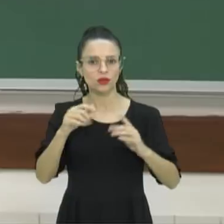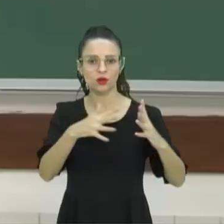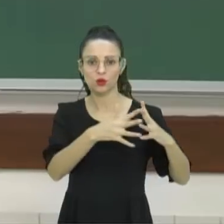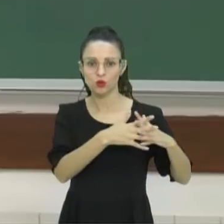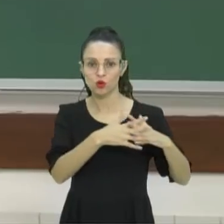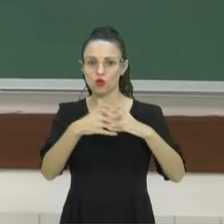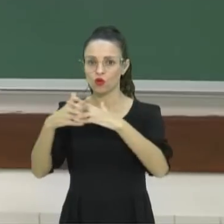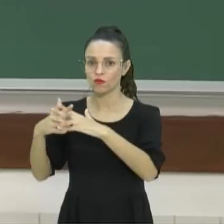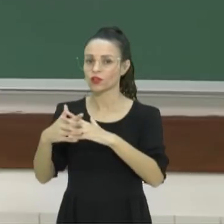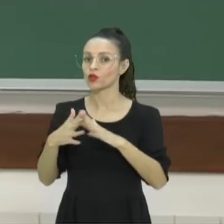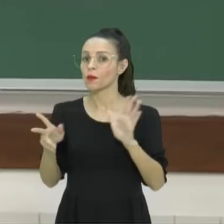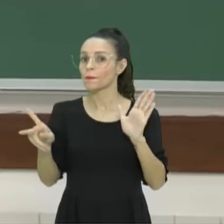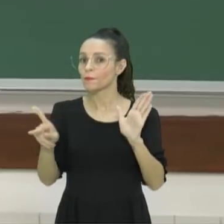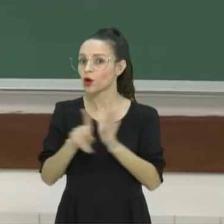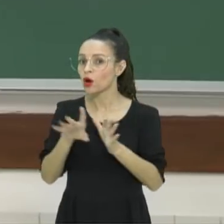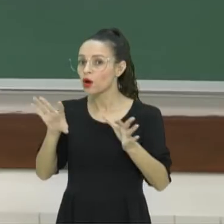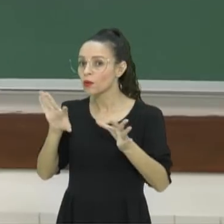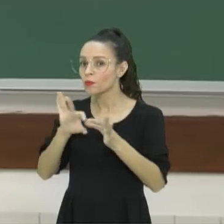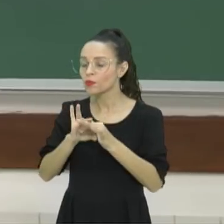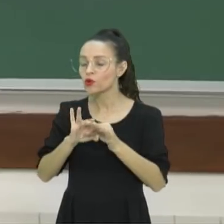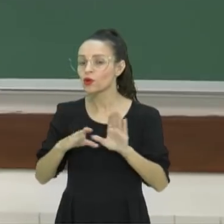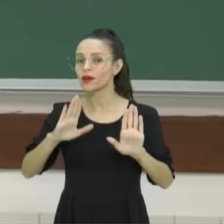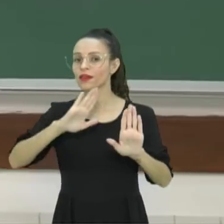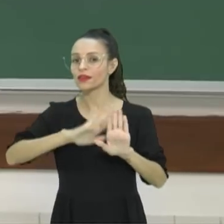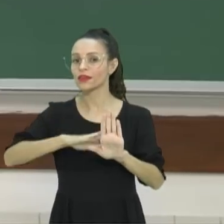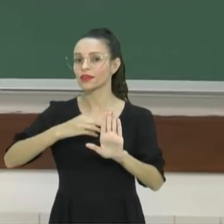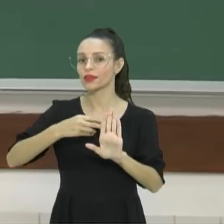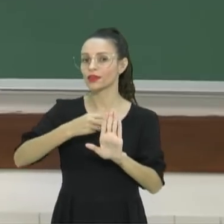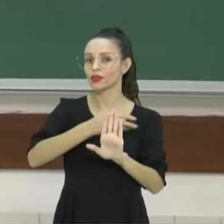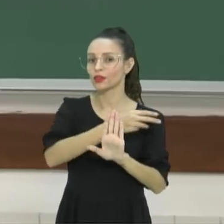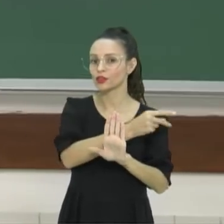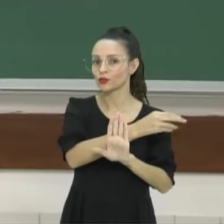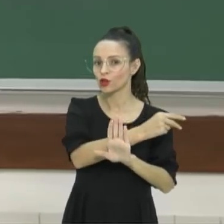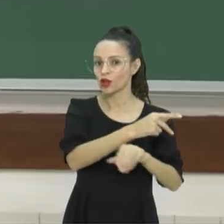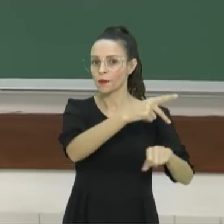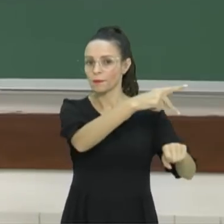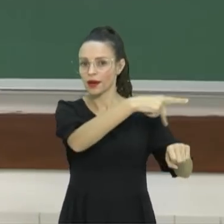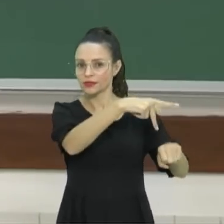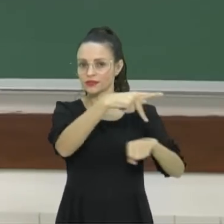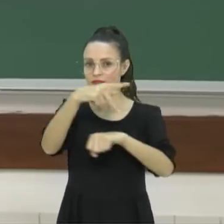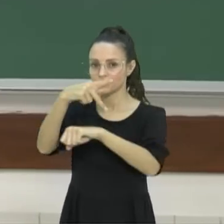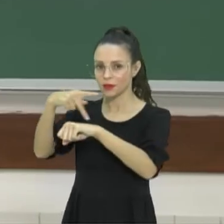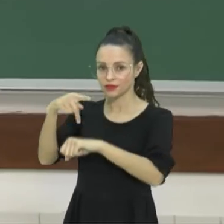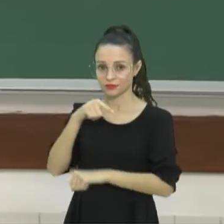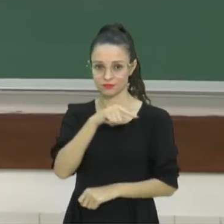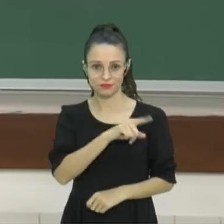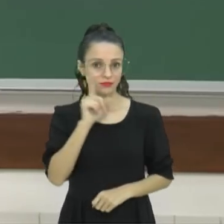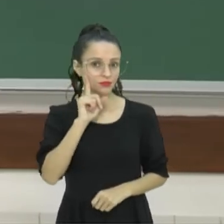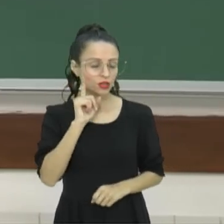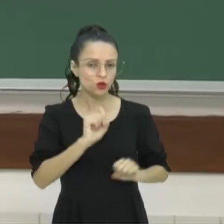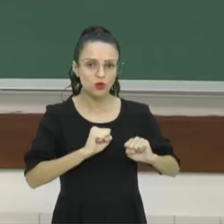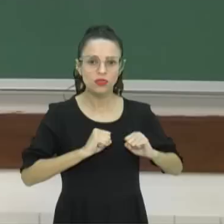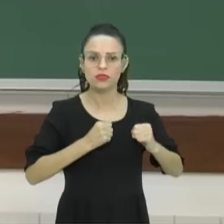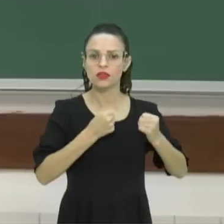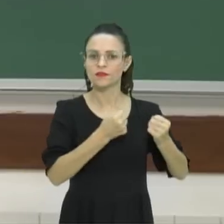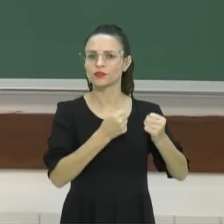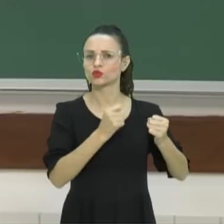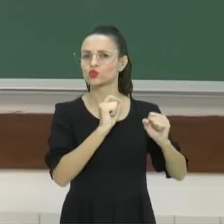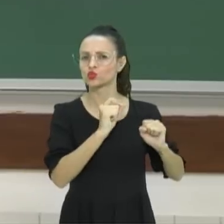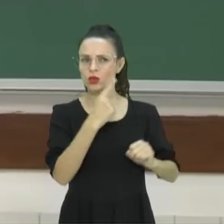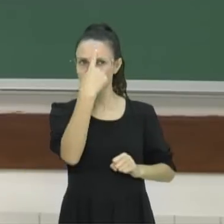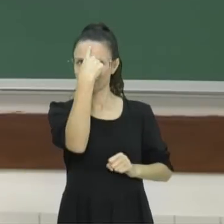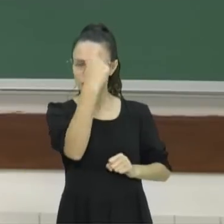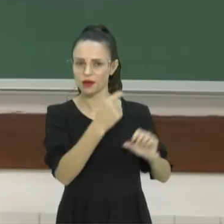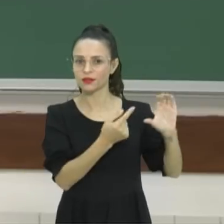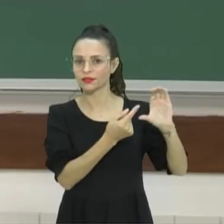conflito ideológico entre duas grandes potências da época. Estados Unidos, que defendia as ideias